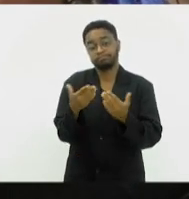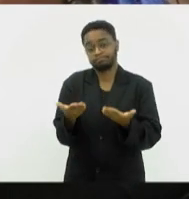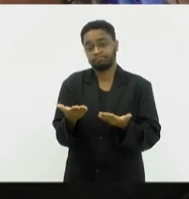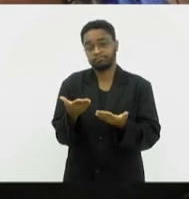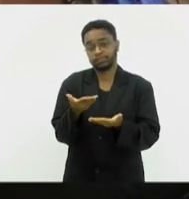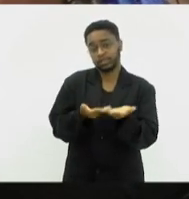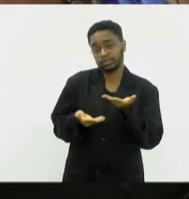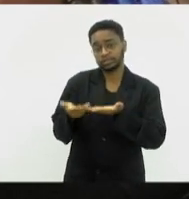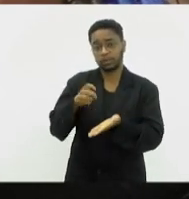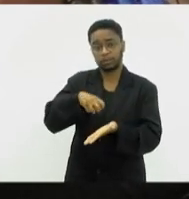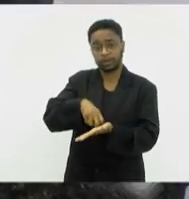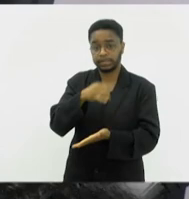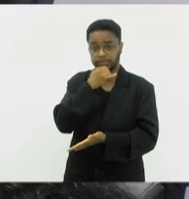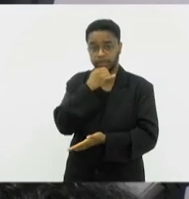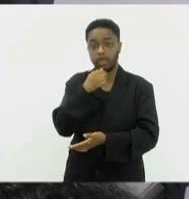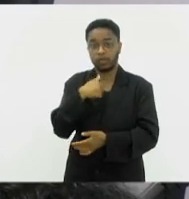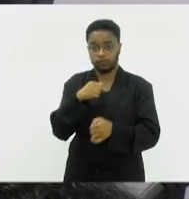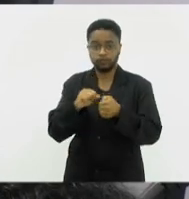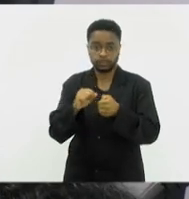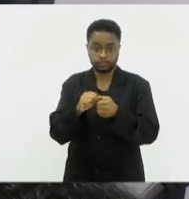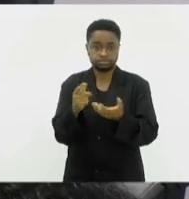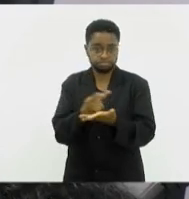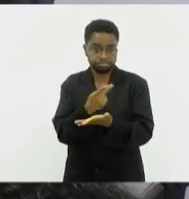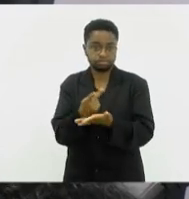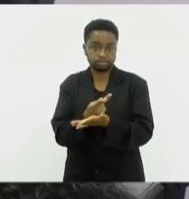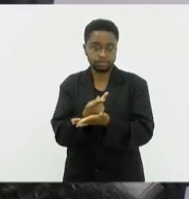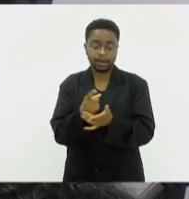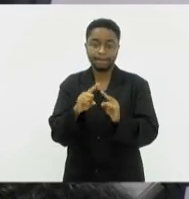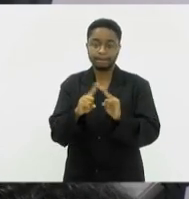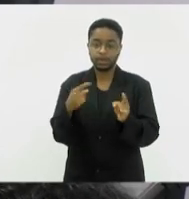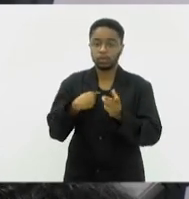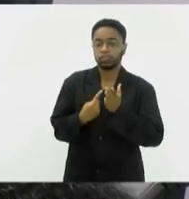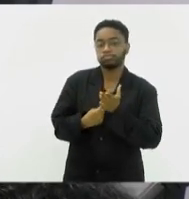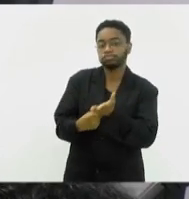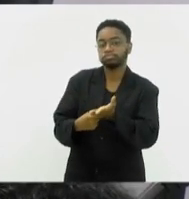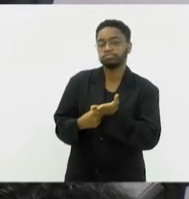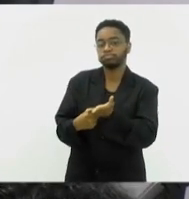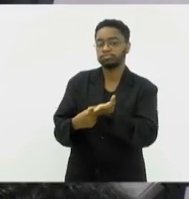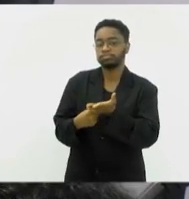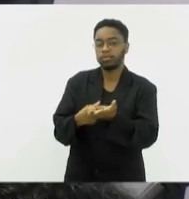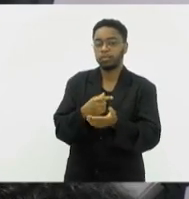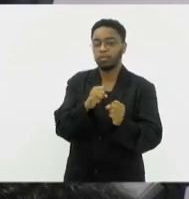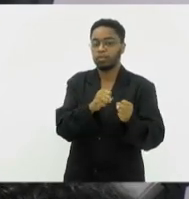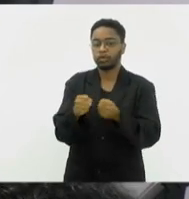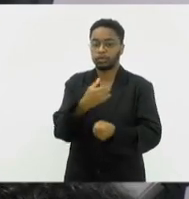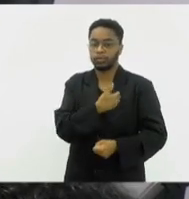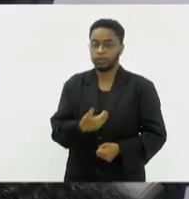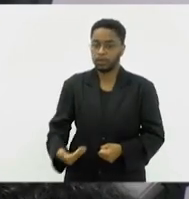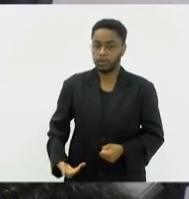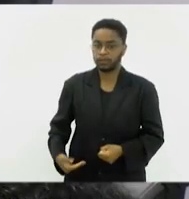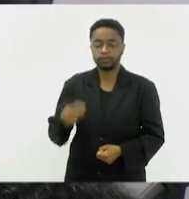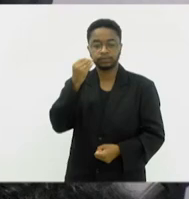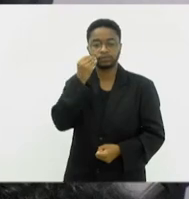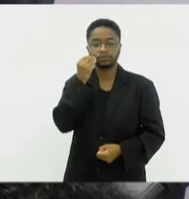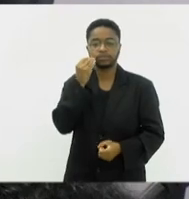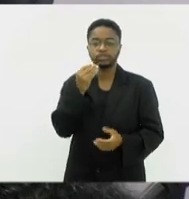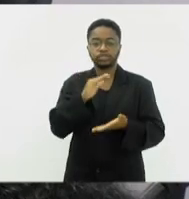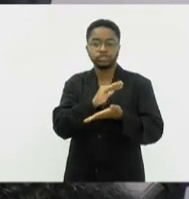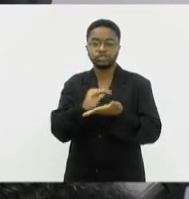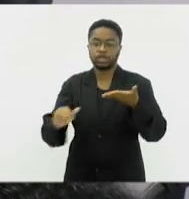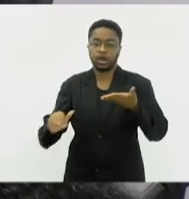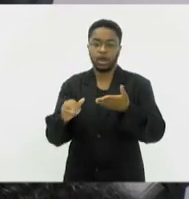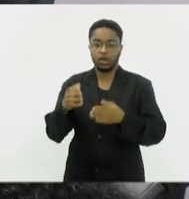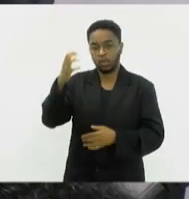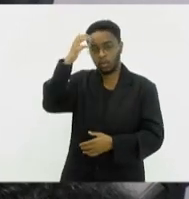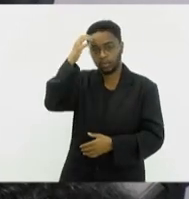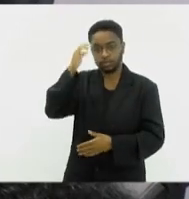isso. Olha, eu cometi o delito, mas eu faço um acordo com o poder público para que se abstenha de